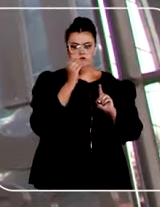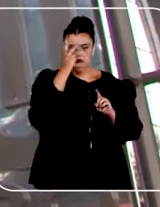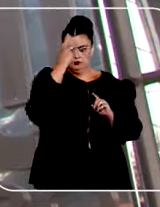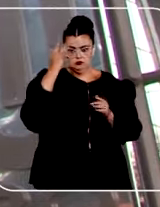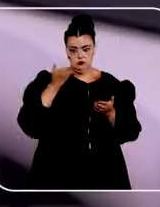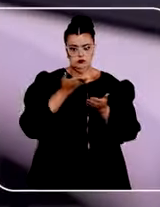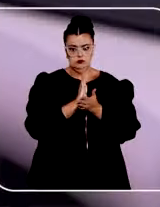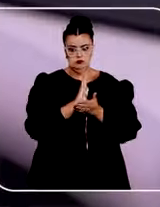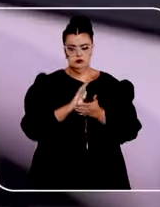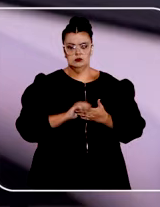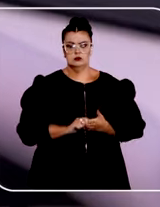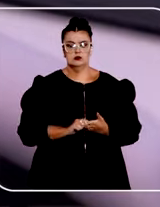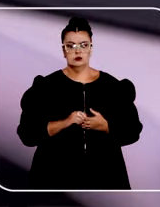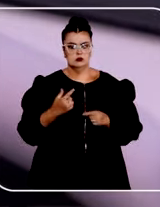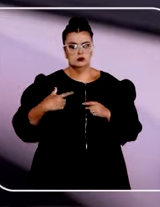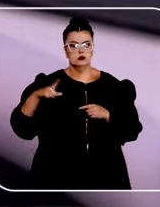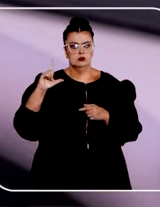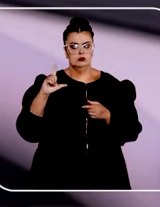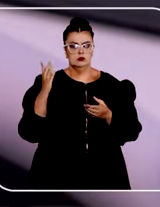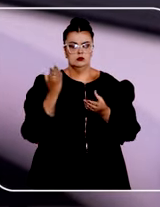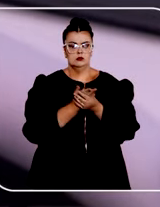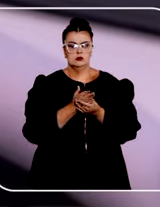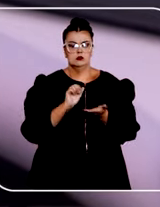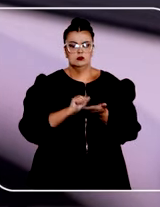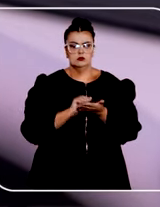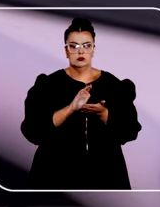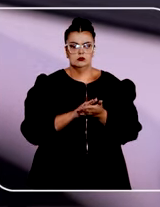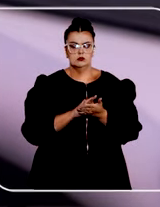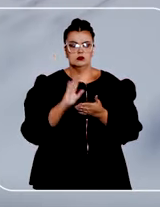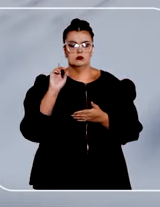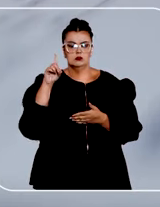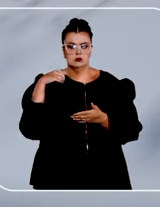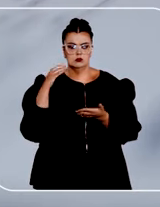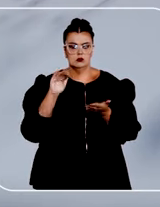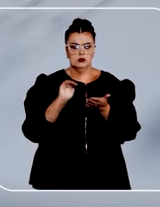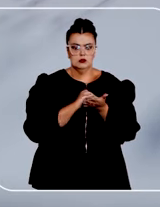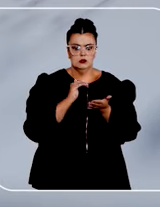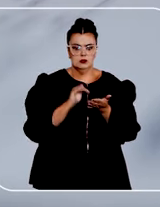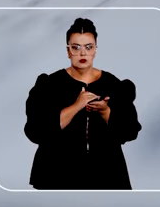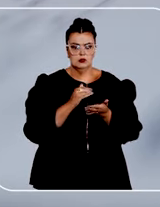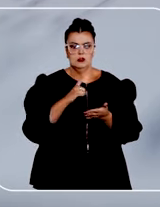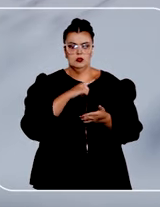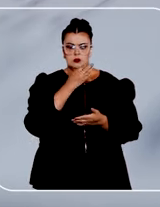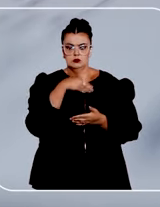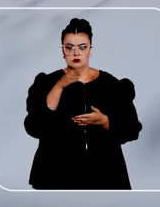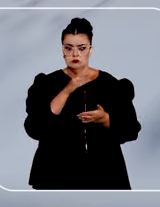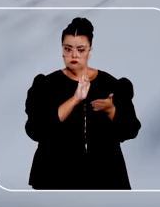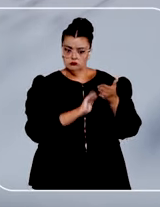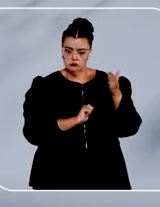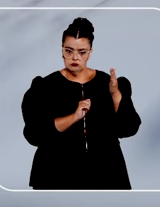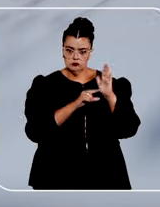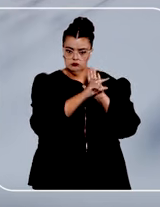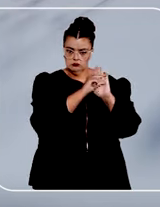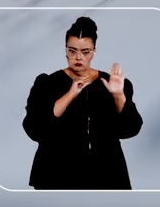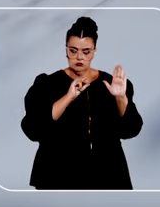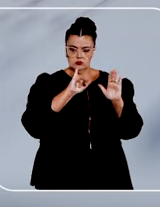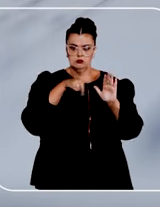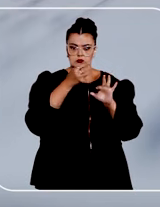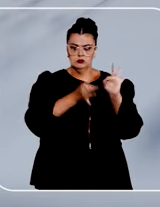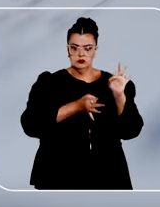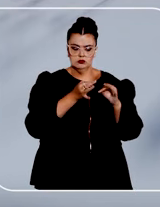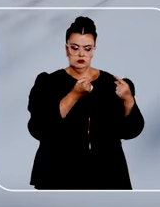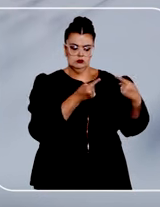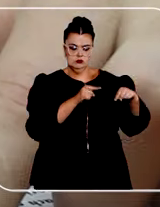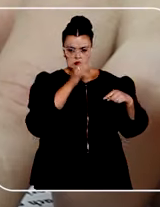vencida na origem do processo um escritório de advocacia conseguiu excluir um dos lites consócios que entraram na justiça